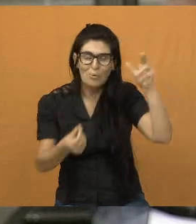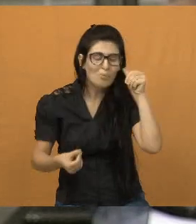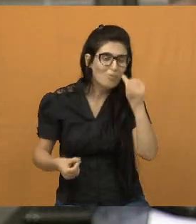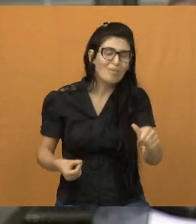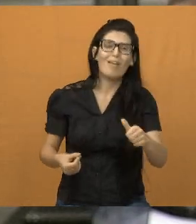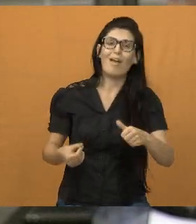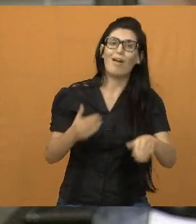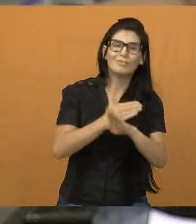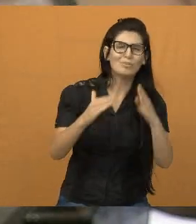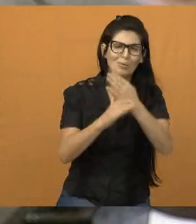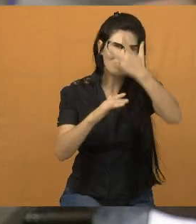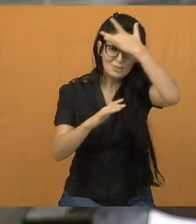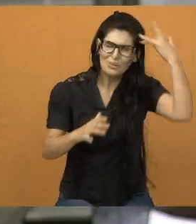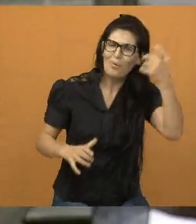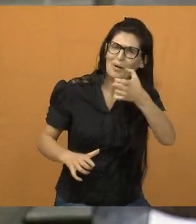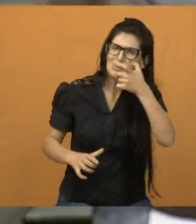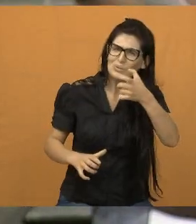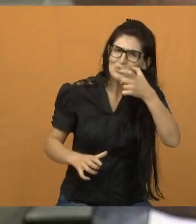ouvintes.